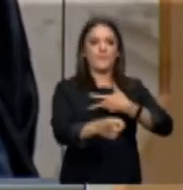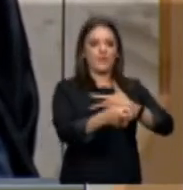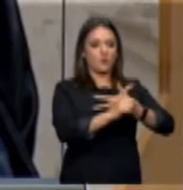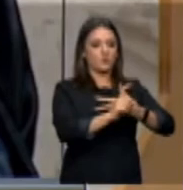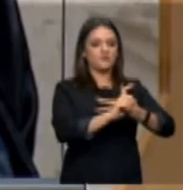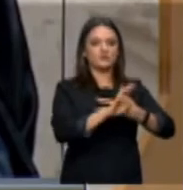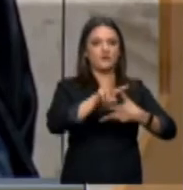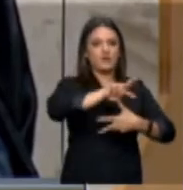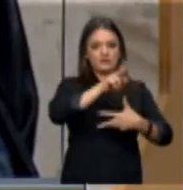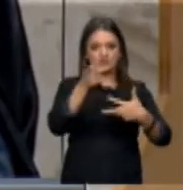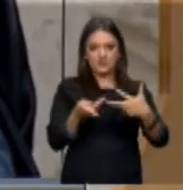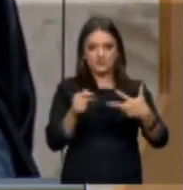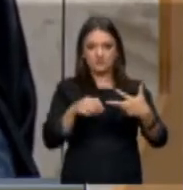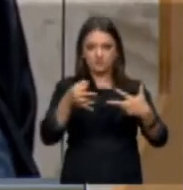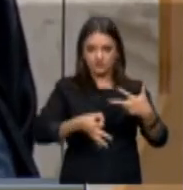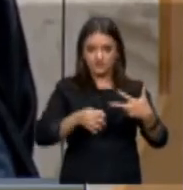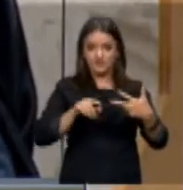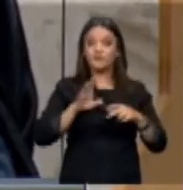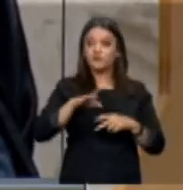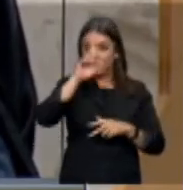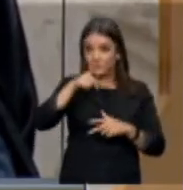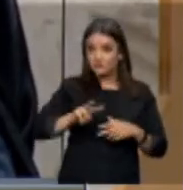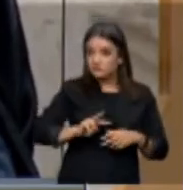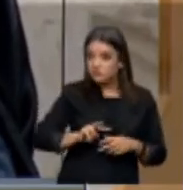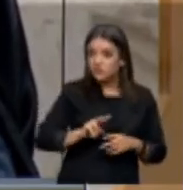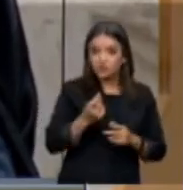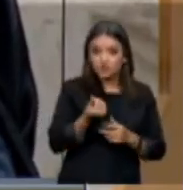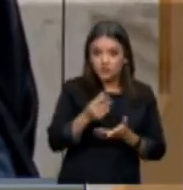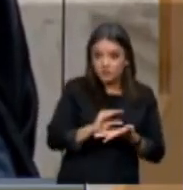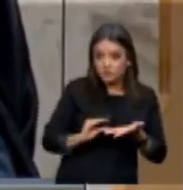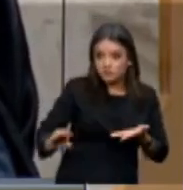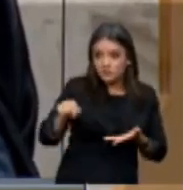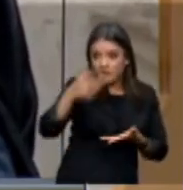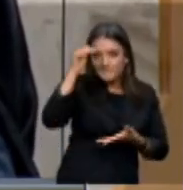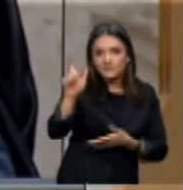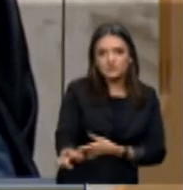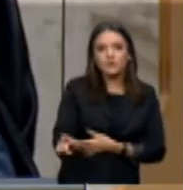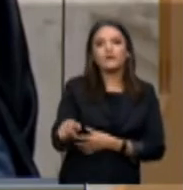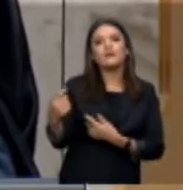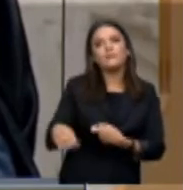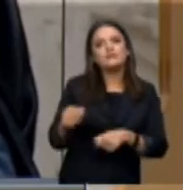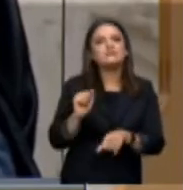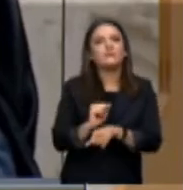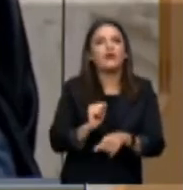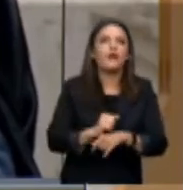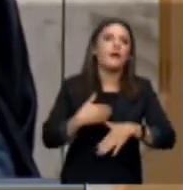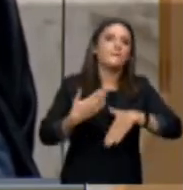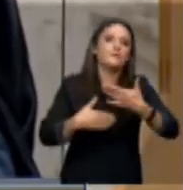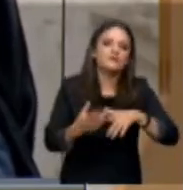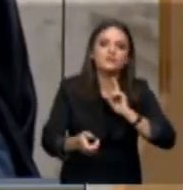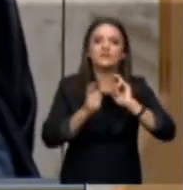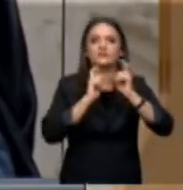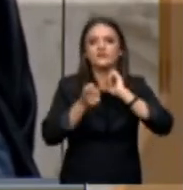patrimônio do credor, que fica à mercê apenas de procedimentos administrativos da